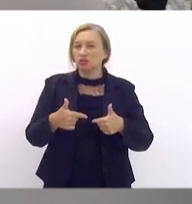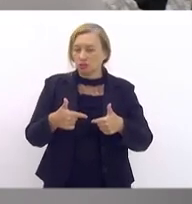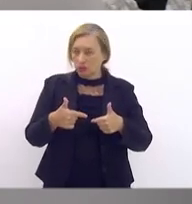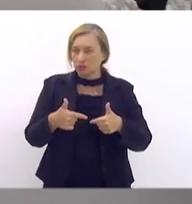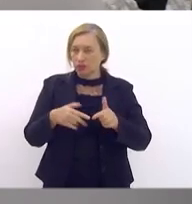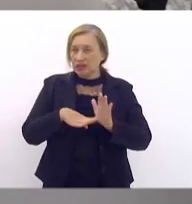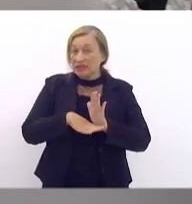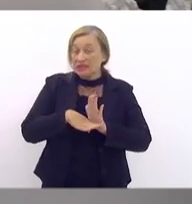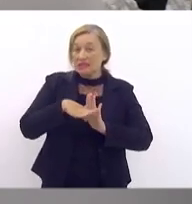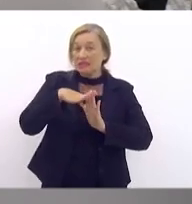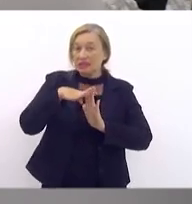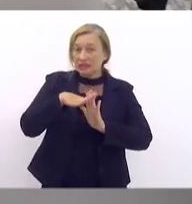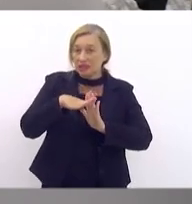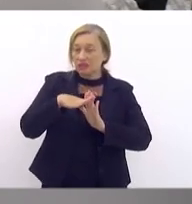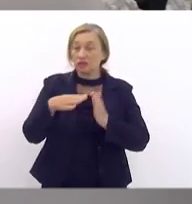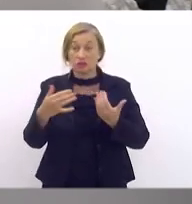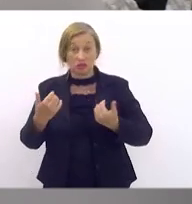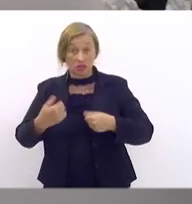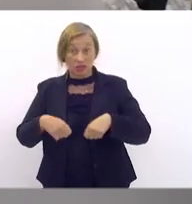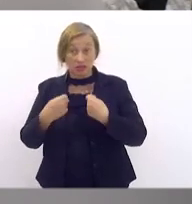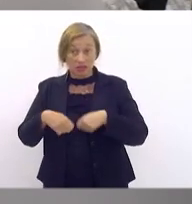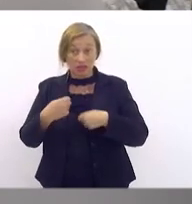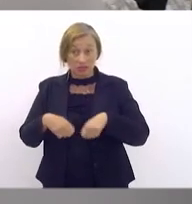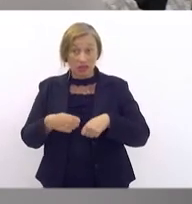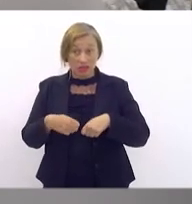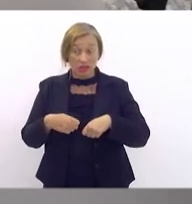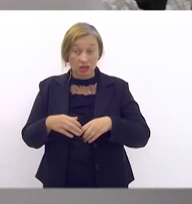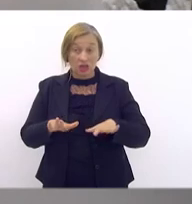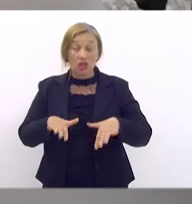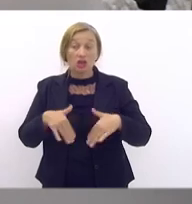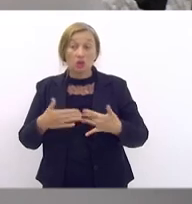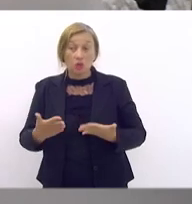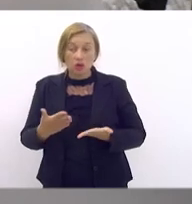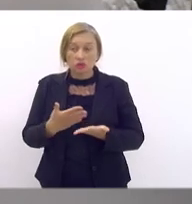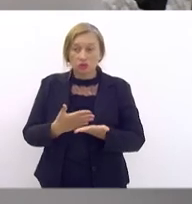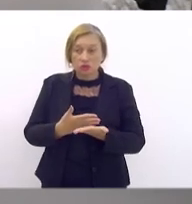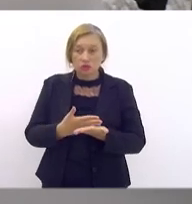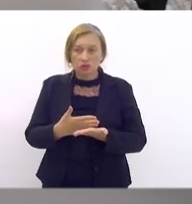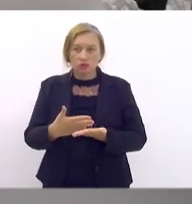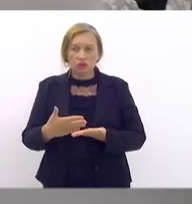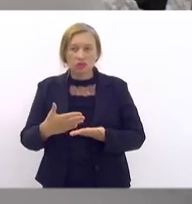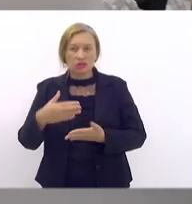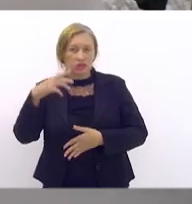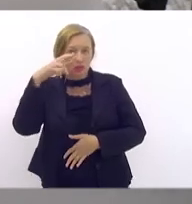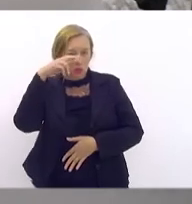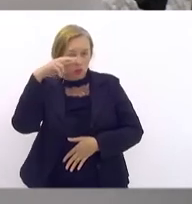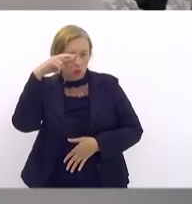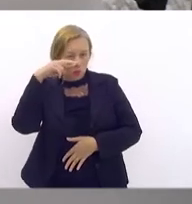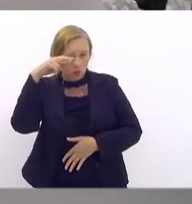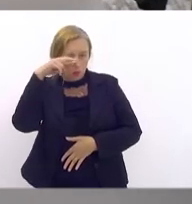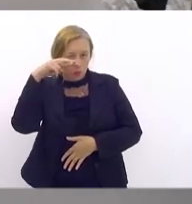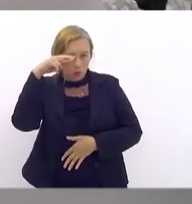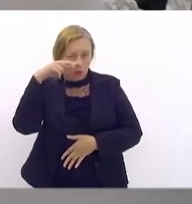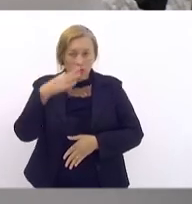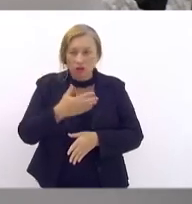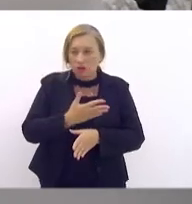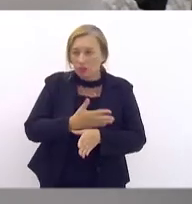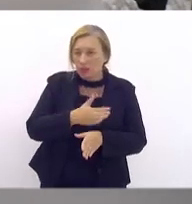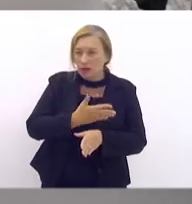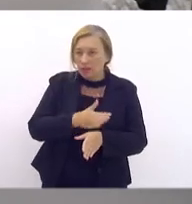quando esse quando essa investigação se transforma num processo o que a gente vê na prática é uma